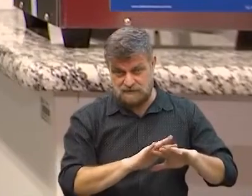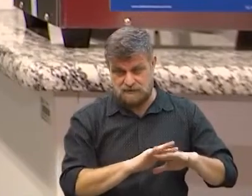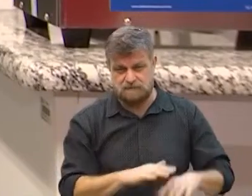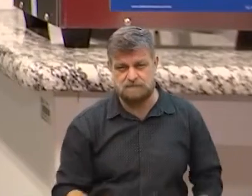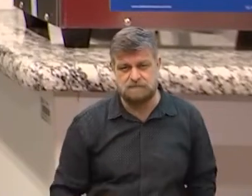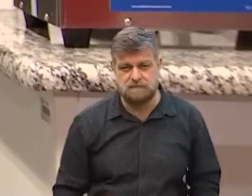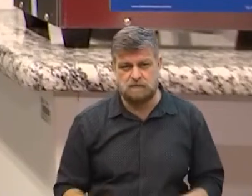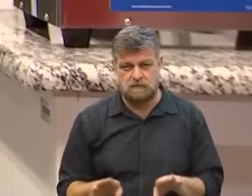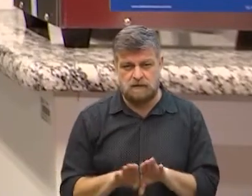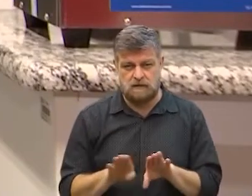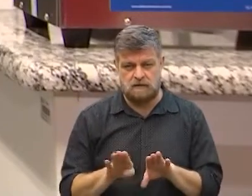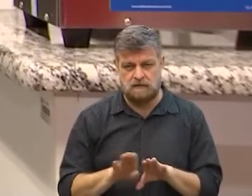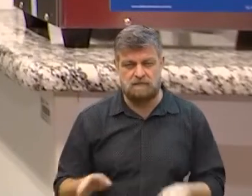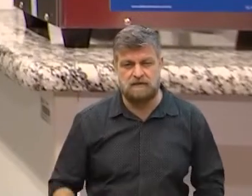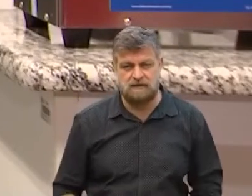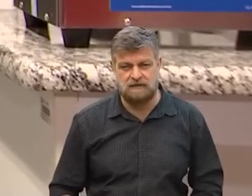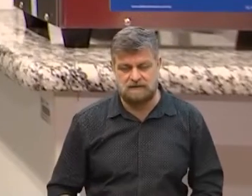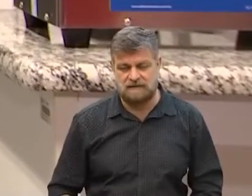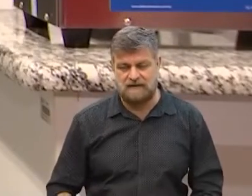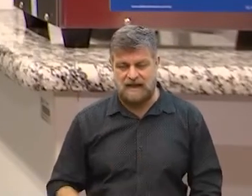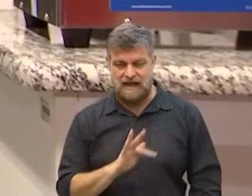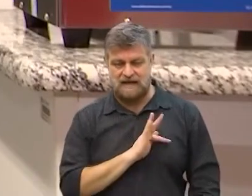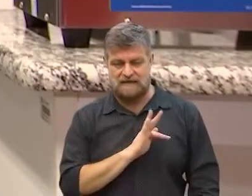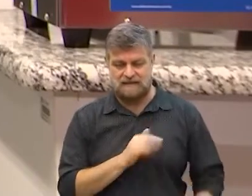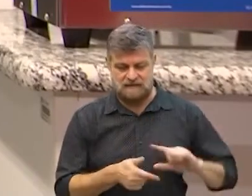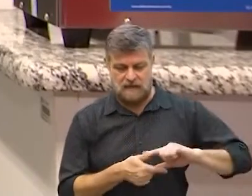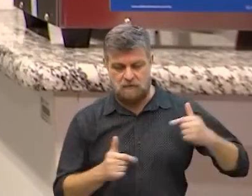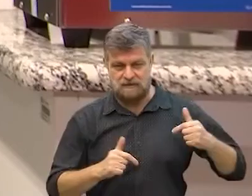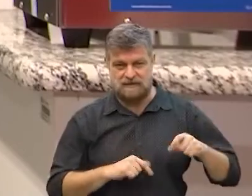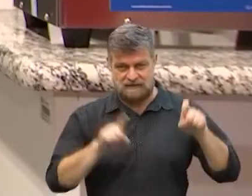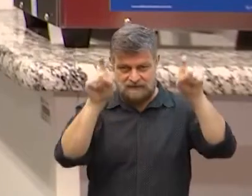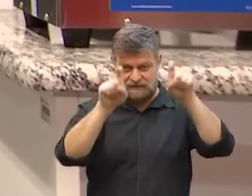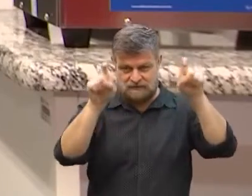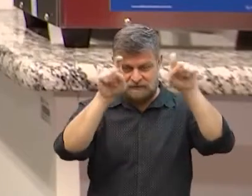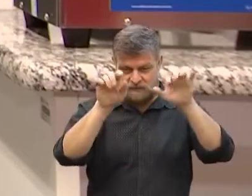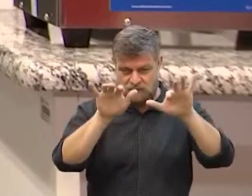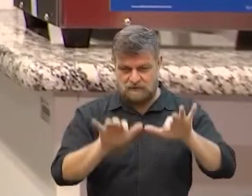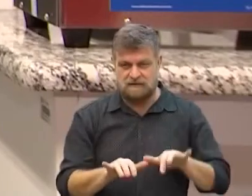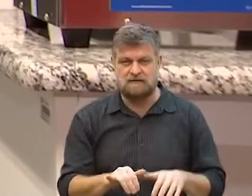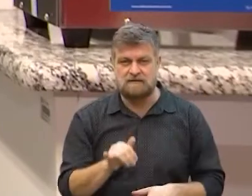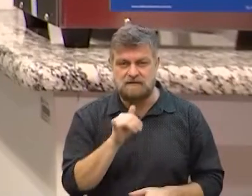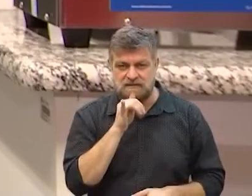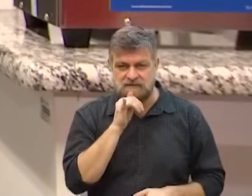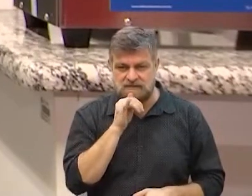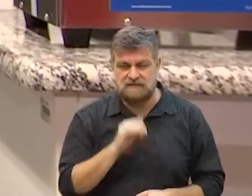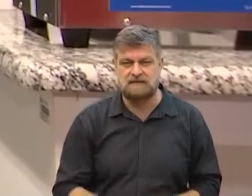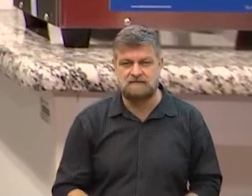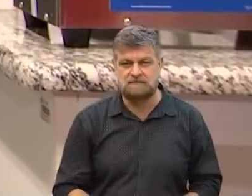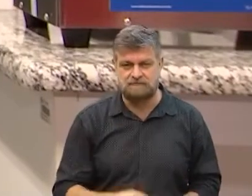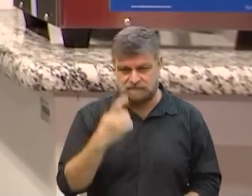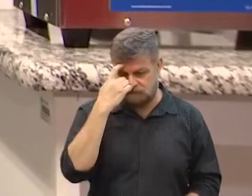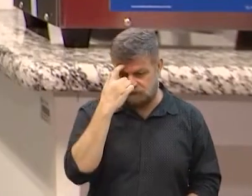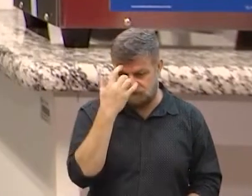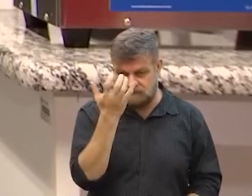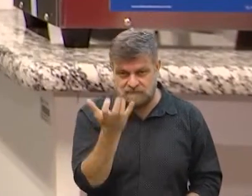e essas modernas técnicas, né, de uso de computação, como a inteligência